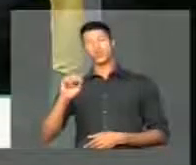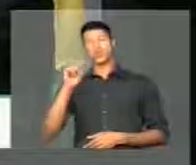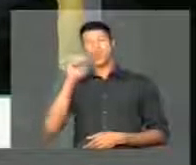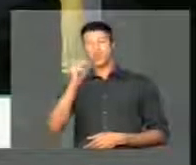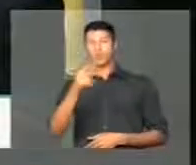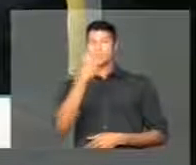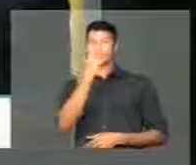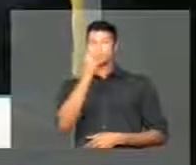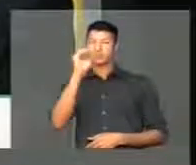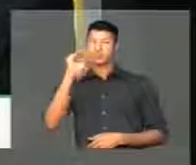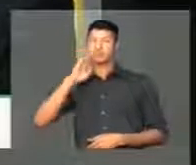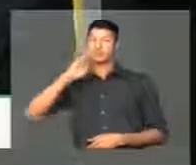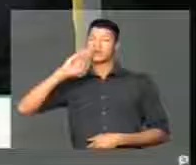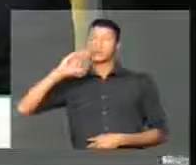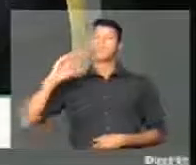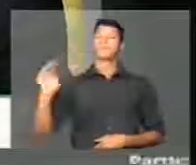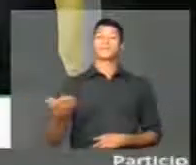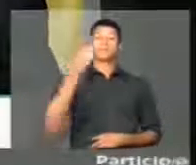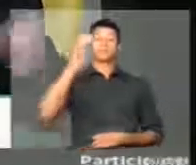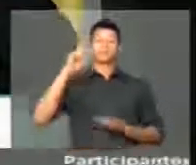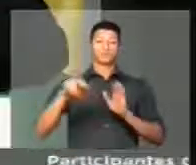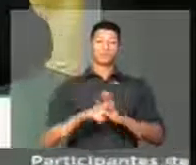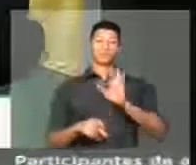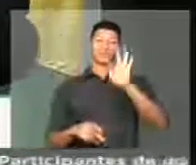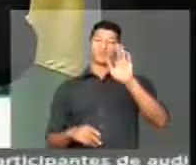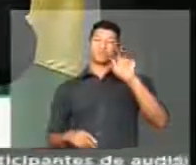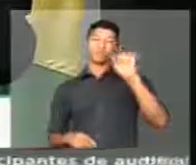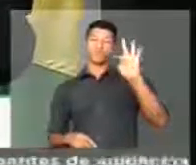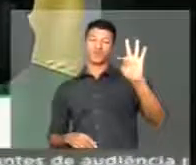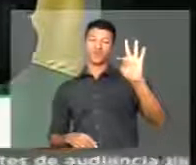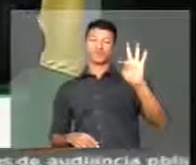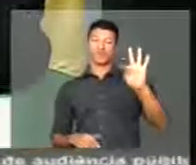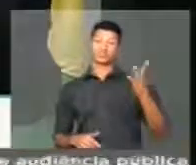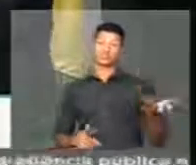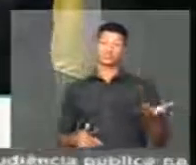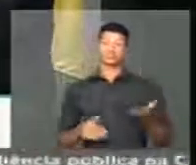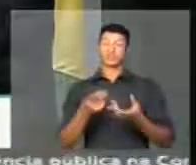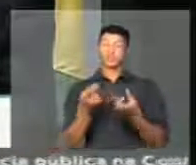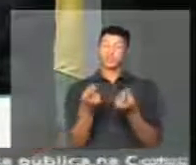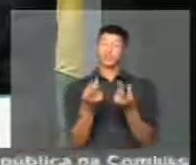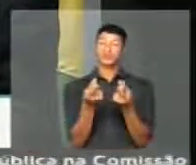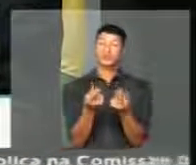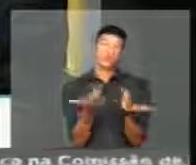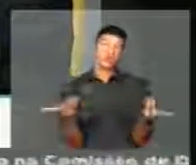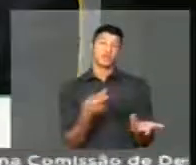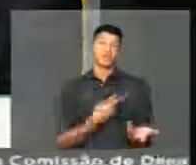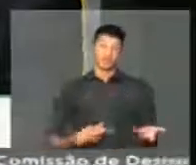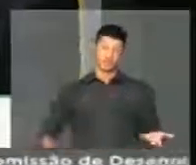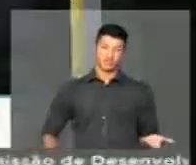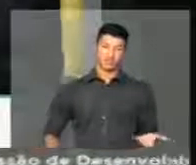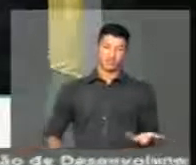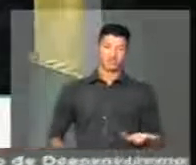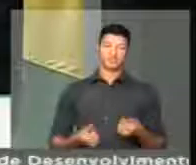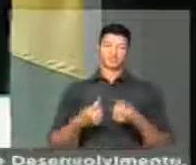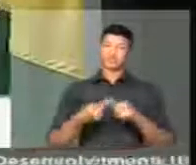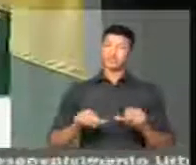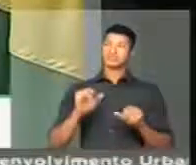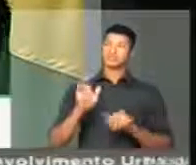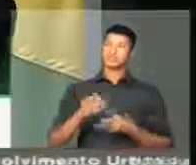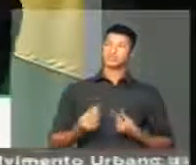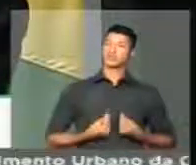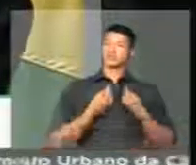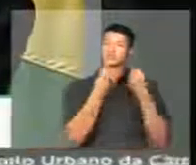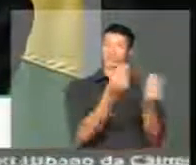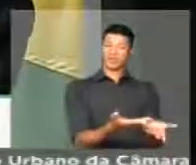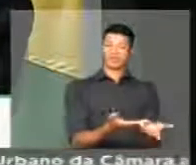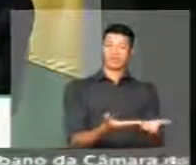quase 200 bilhões do FAT. E este dinheiro, senhor presidente, está sendo